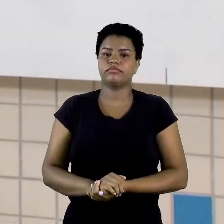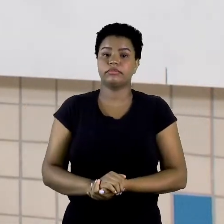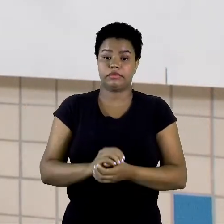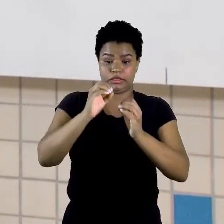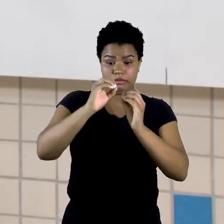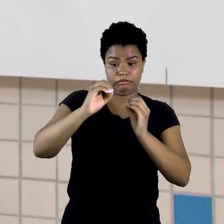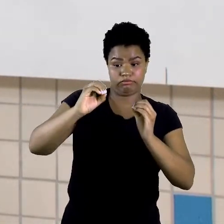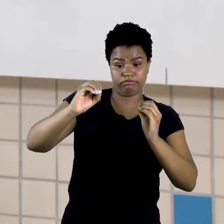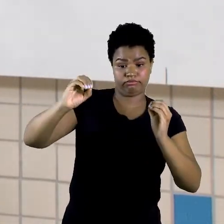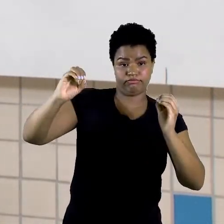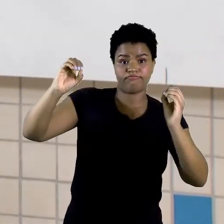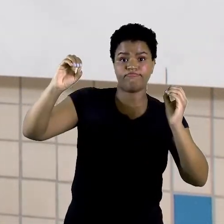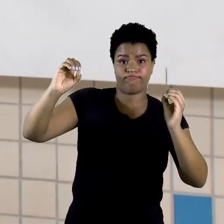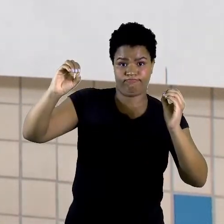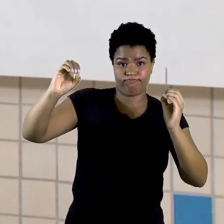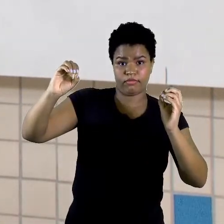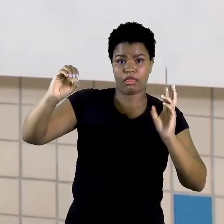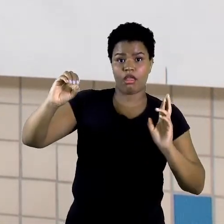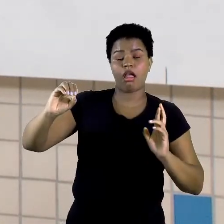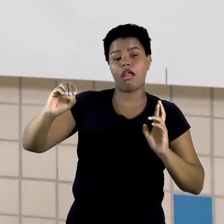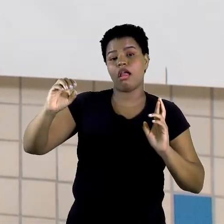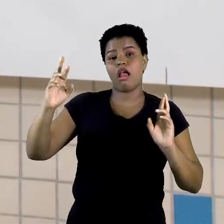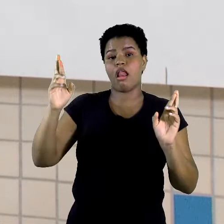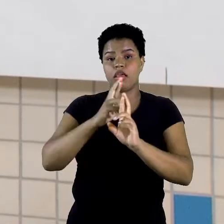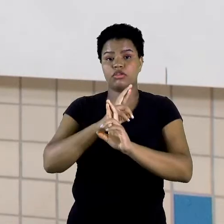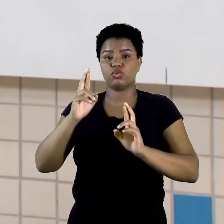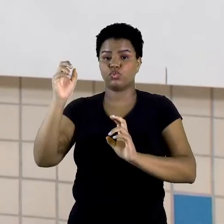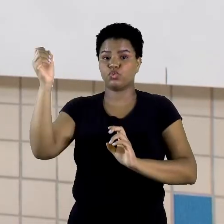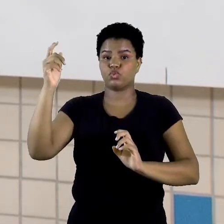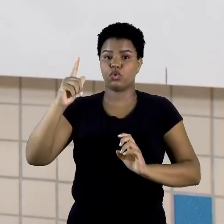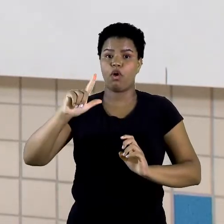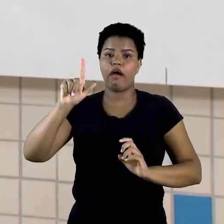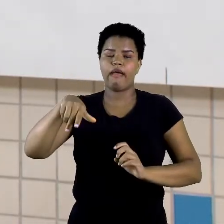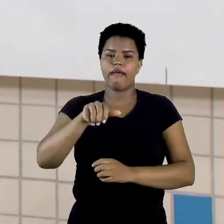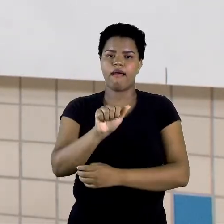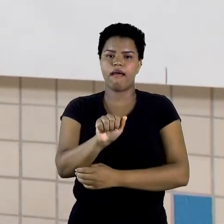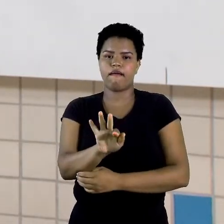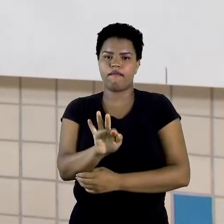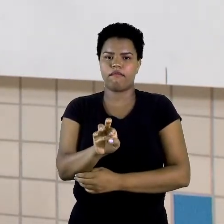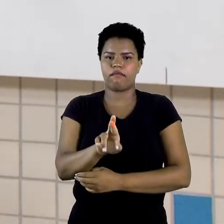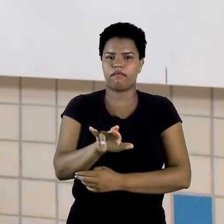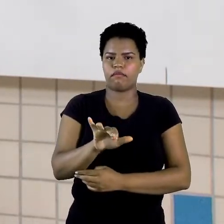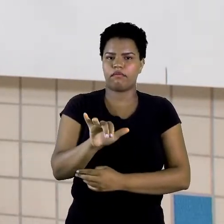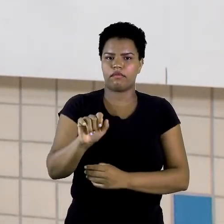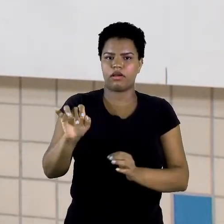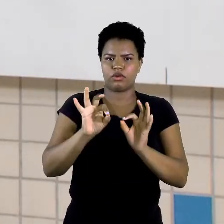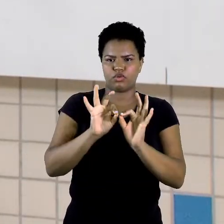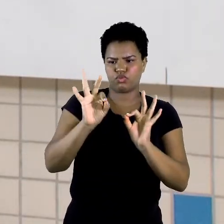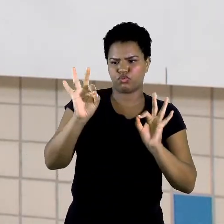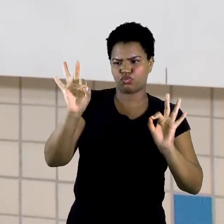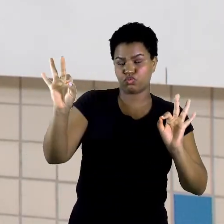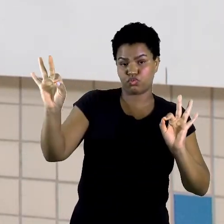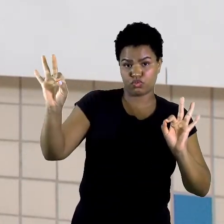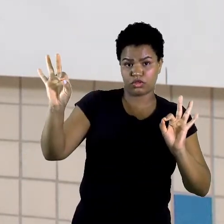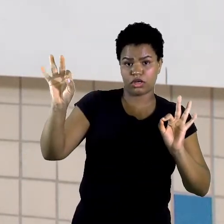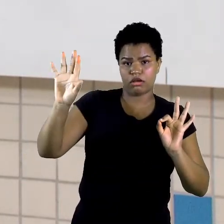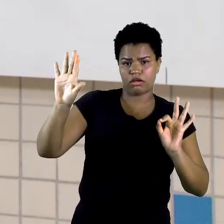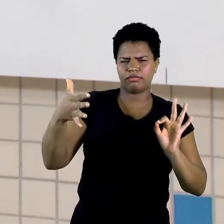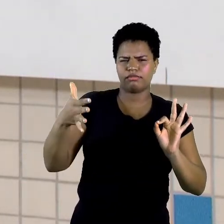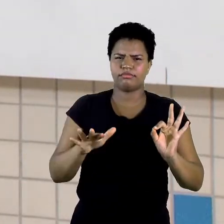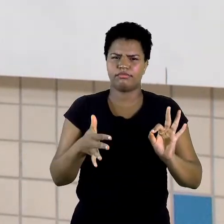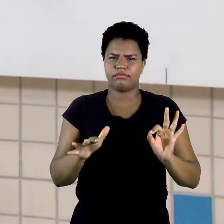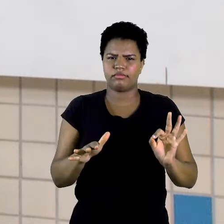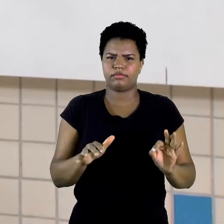planeta Terra em relação ao Sol, denomina-se afélio, e a distância entre Terra e Sol é de